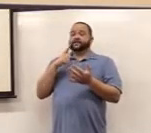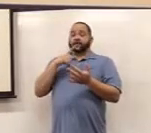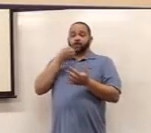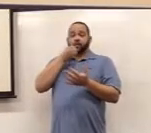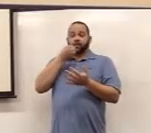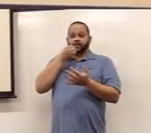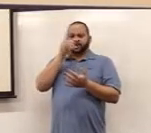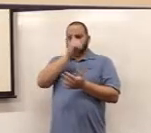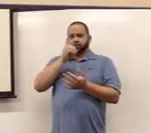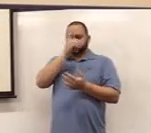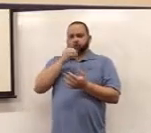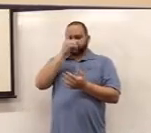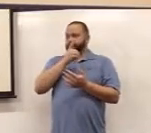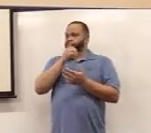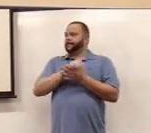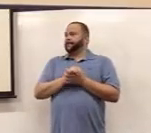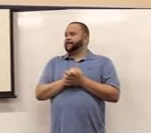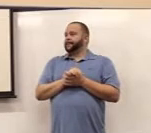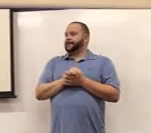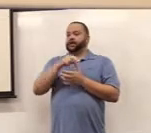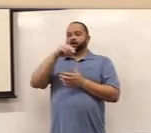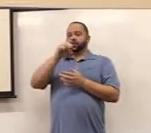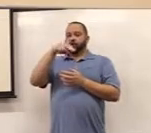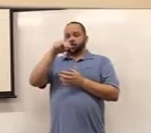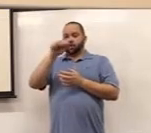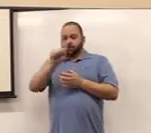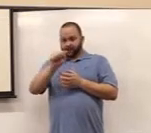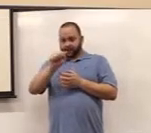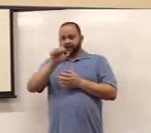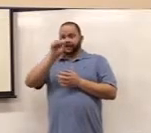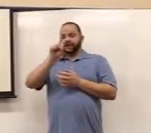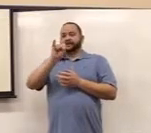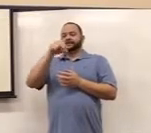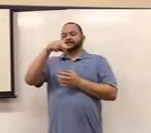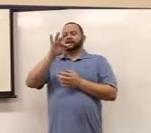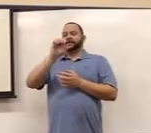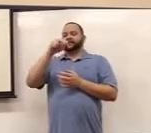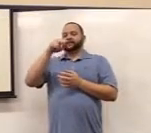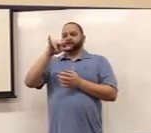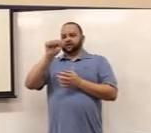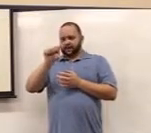oportunidade de assistir no domingo a Nona Sinfonia do Beethoven. Vocês conhecem o Beethoven?